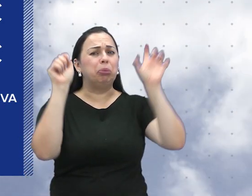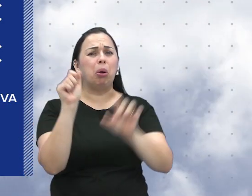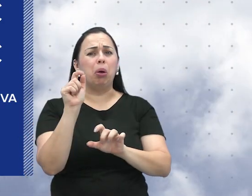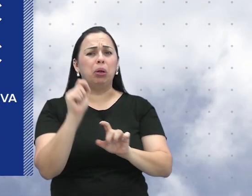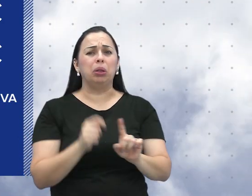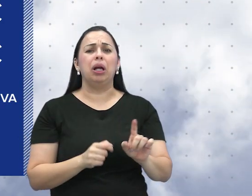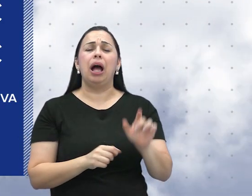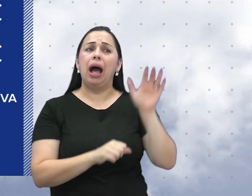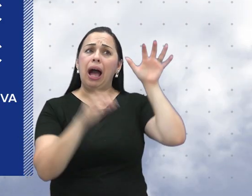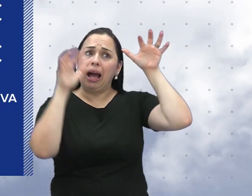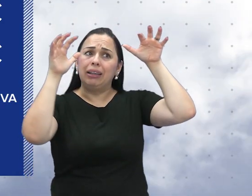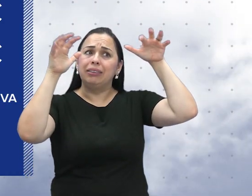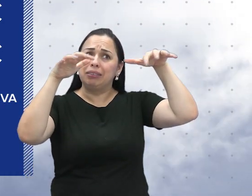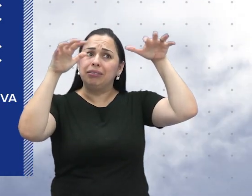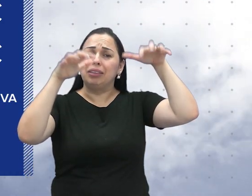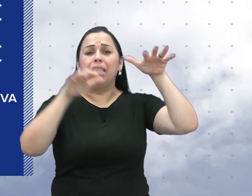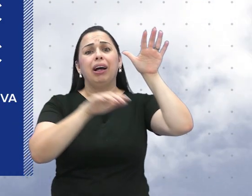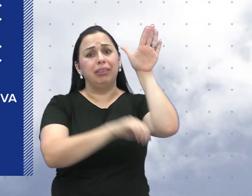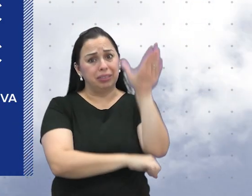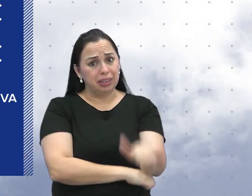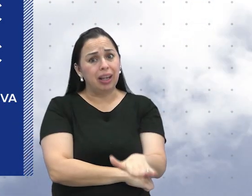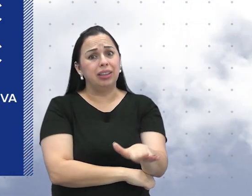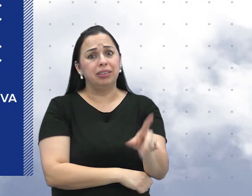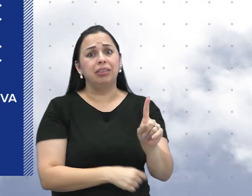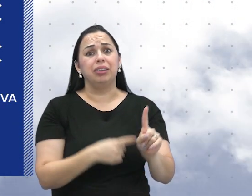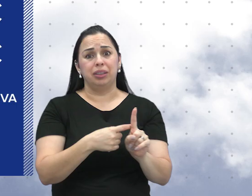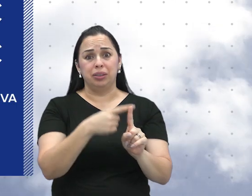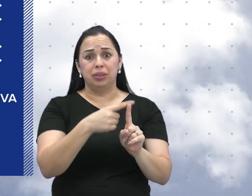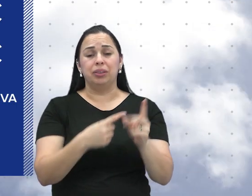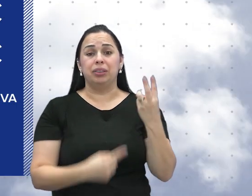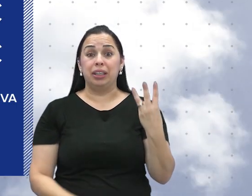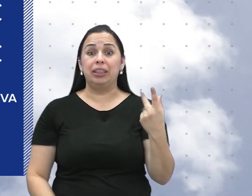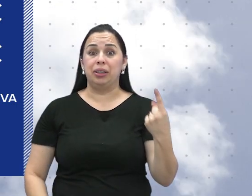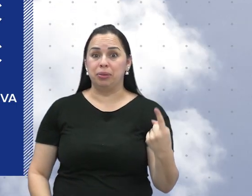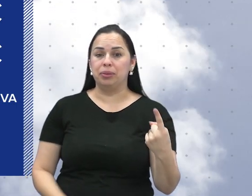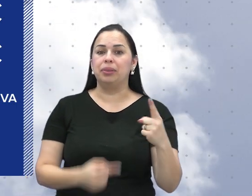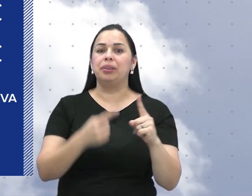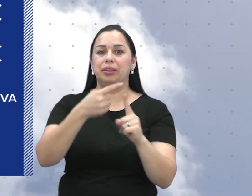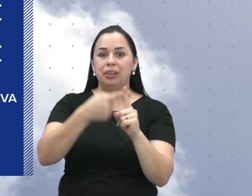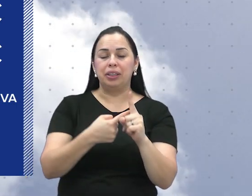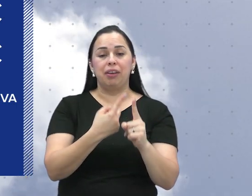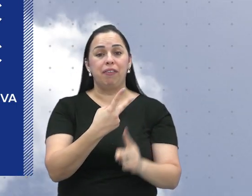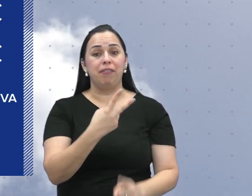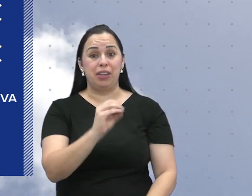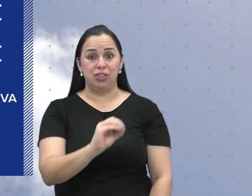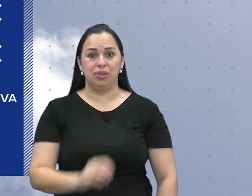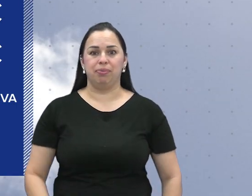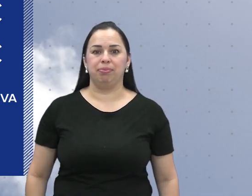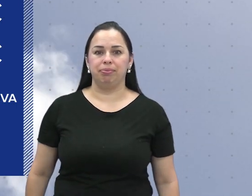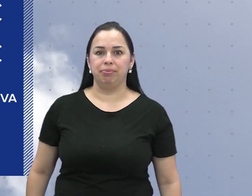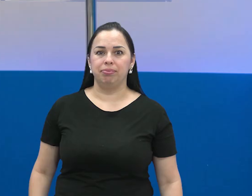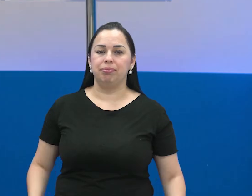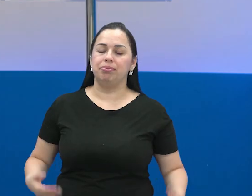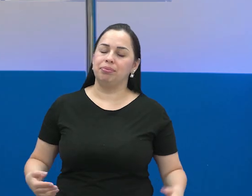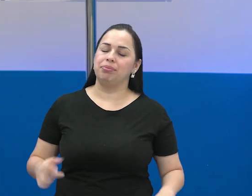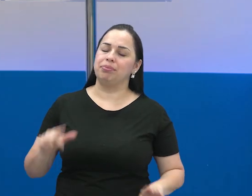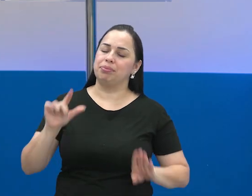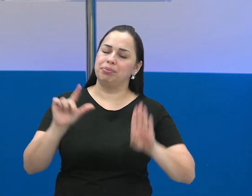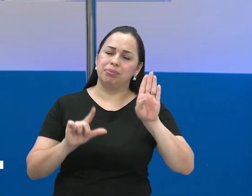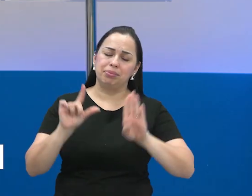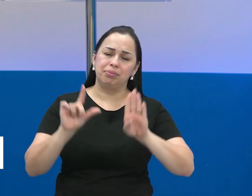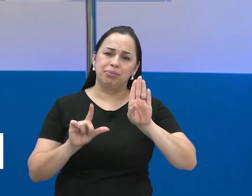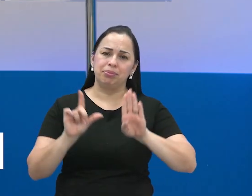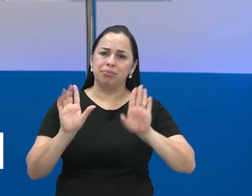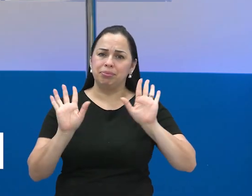Durante a tarde pode chuviscar. A máxima esperada pode chegar a 31 e a mínima será de 20. O